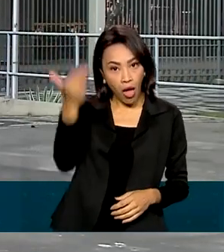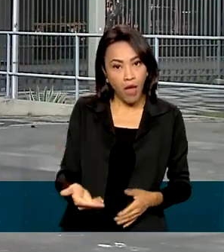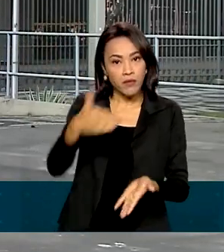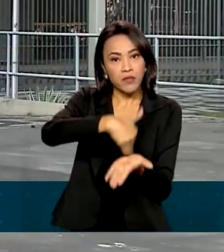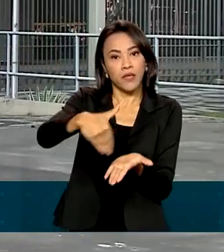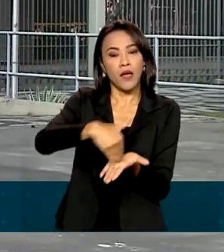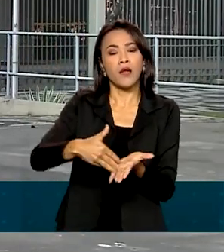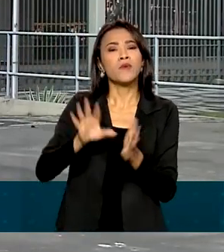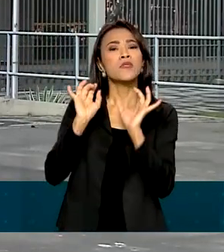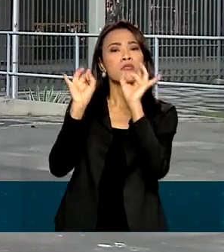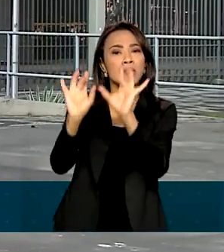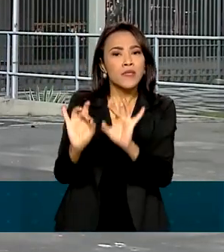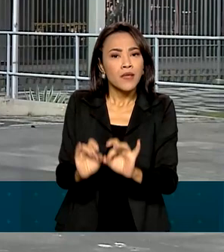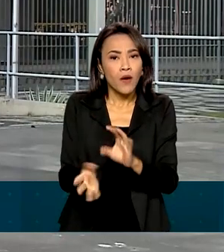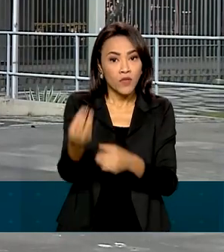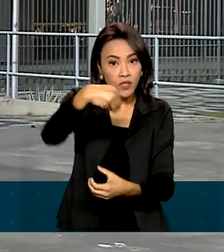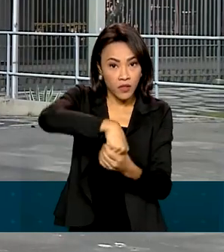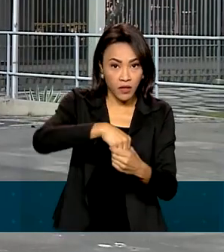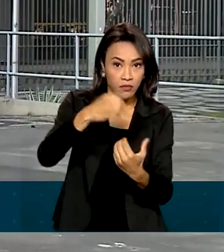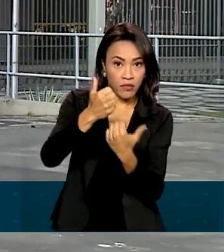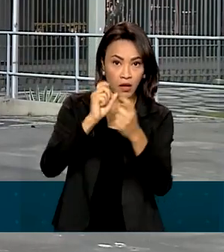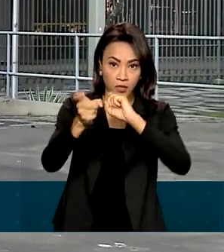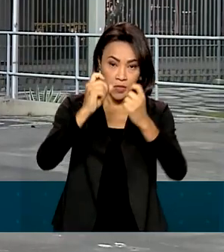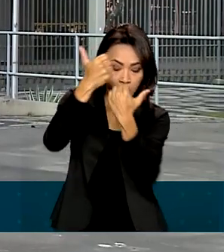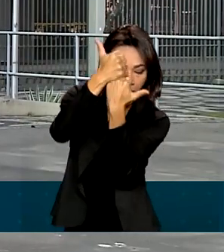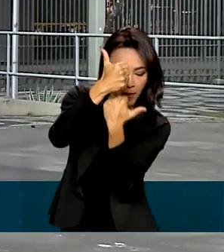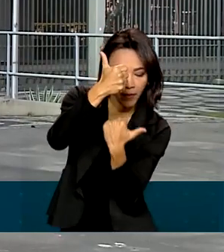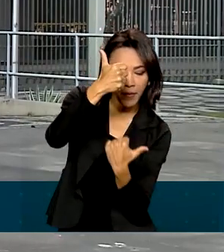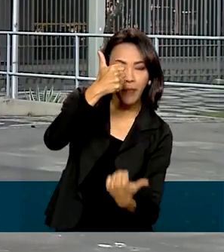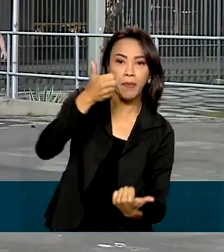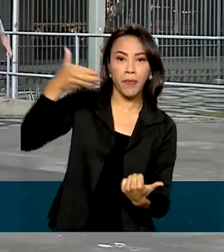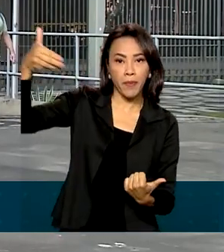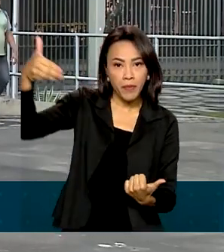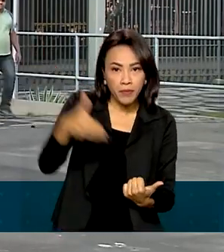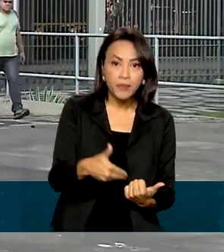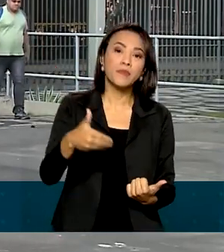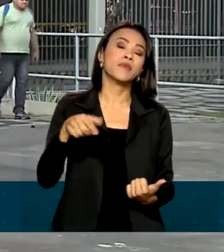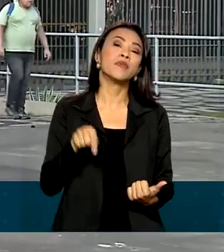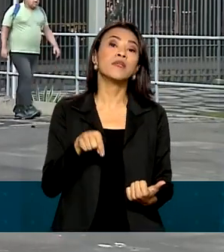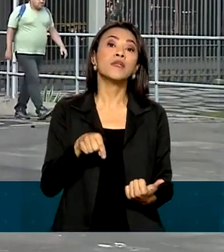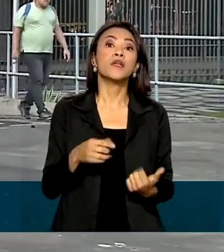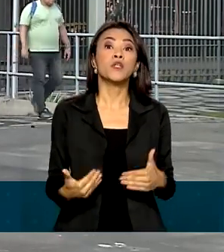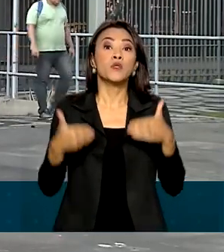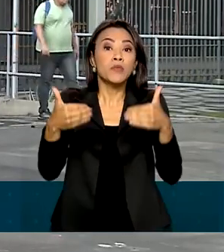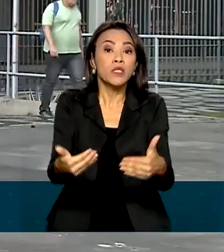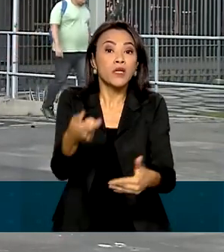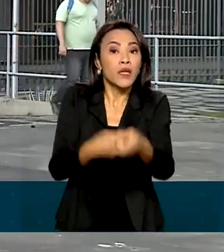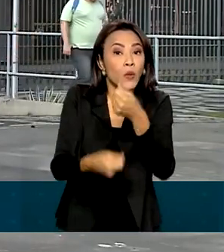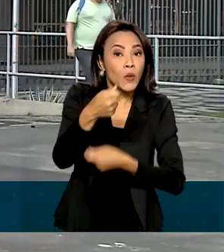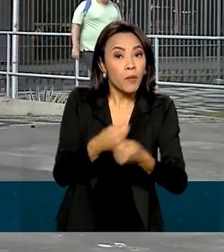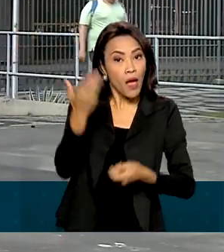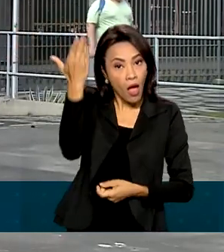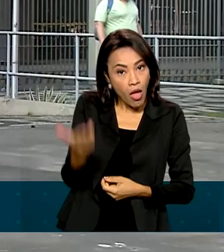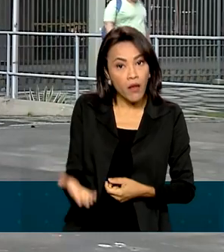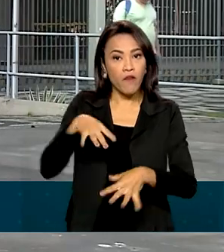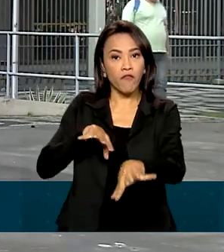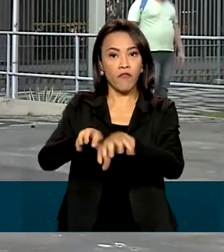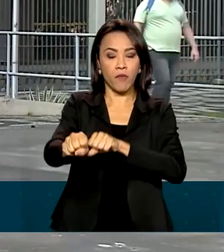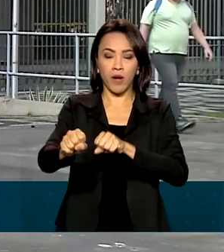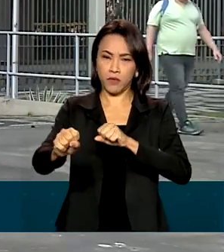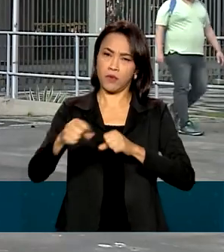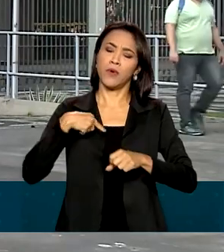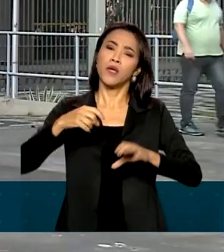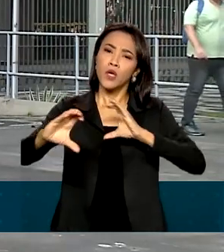secretário especial de Desburocratização, Gestão e Governo Digital do Ministério da Economia. Ele é formado em